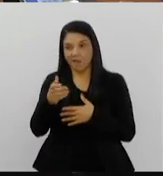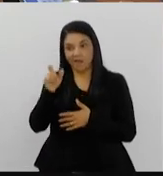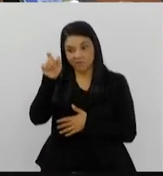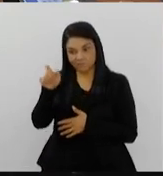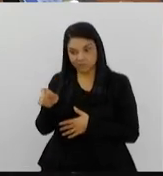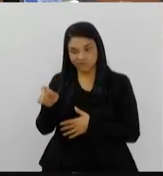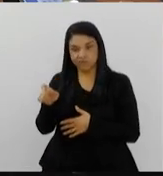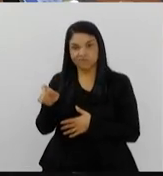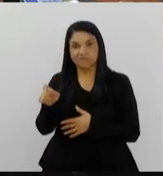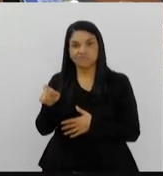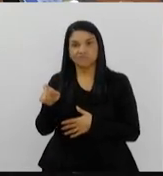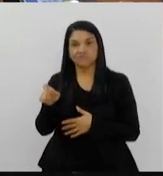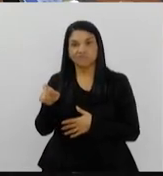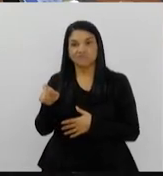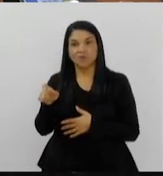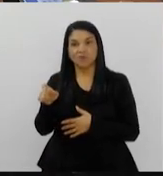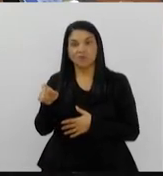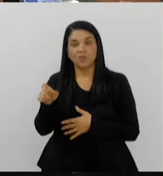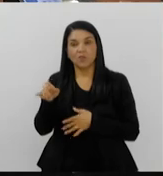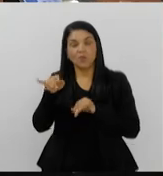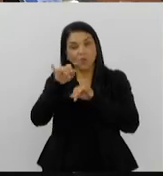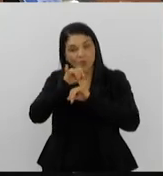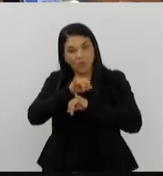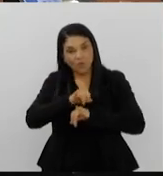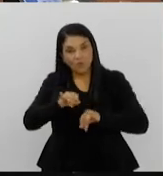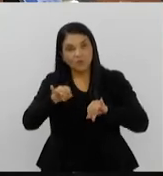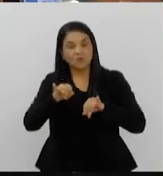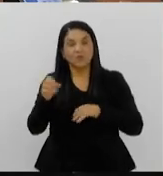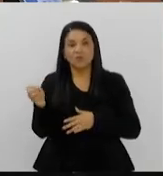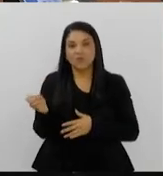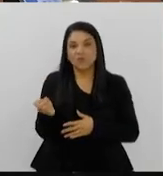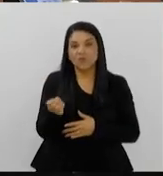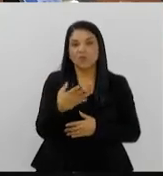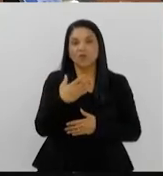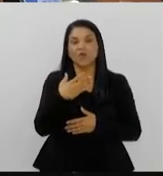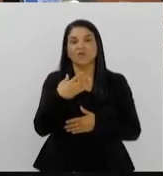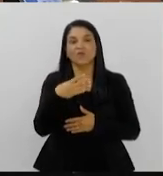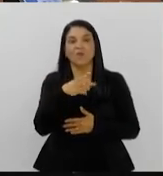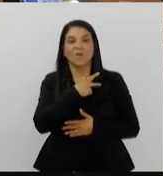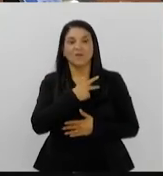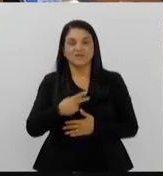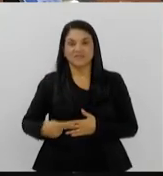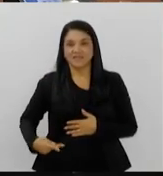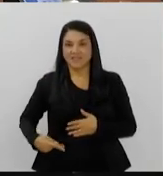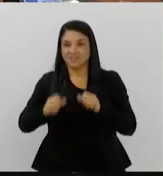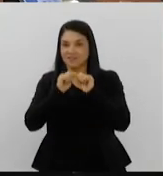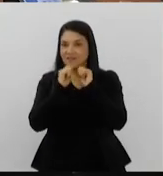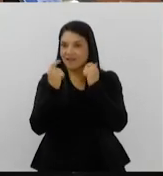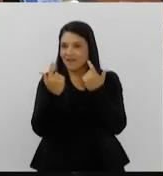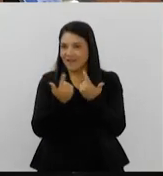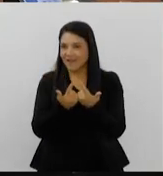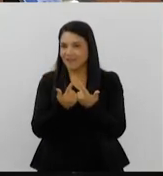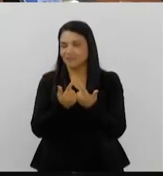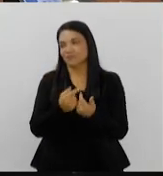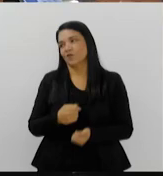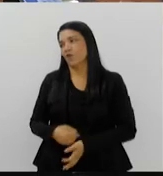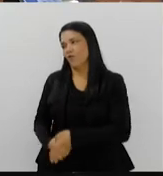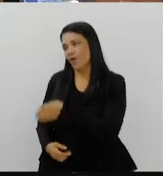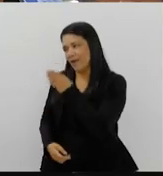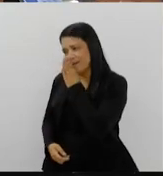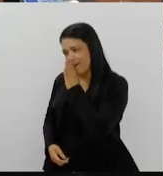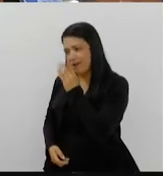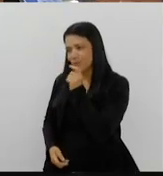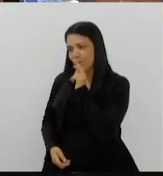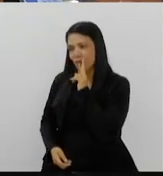estão anunciando o novo presidente da Assembleia. Enquanto nas próximas horas, Vossa Excelência ainda é o